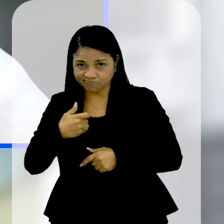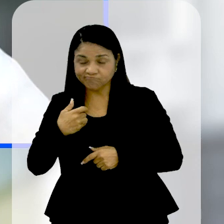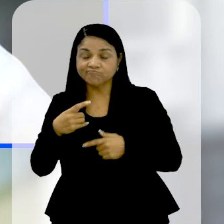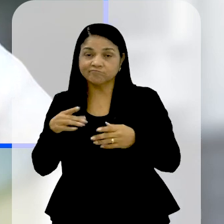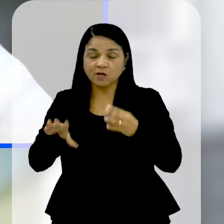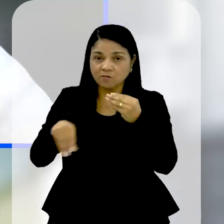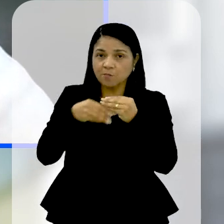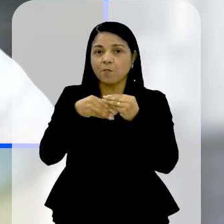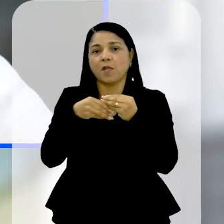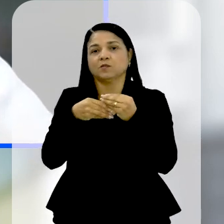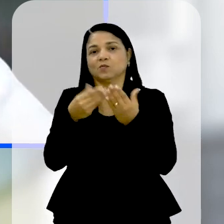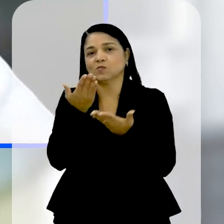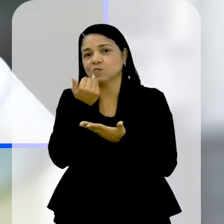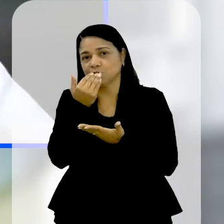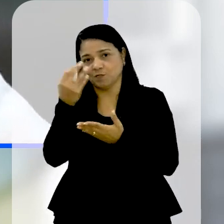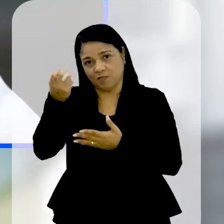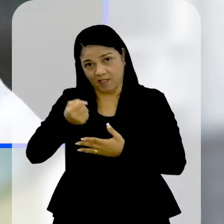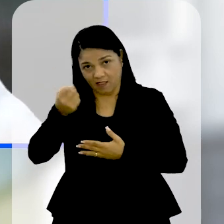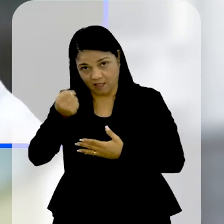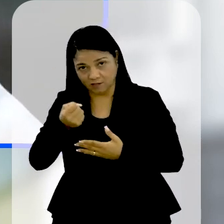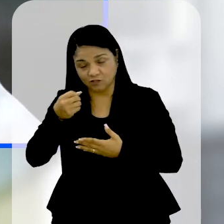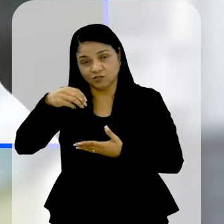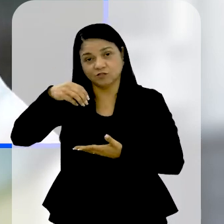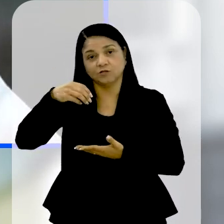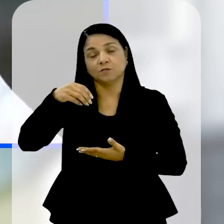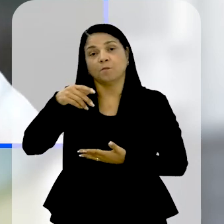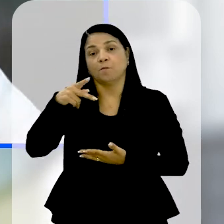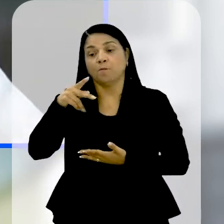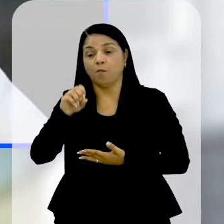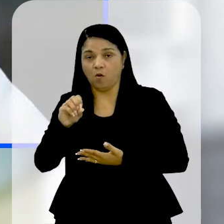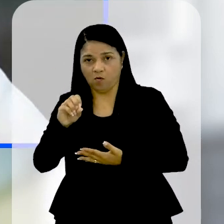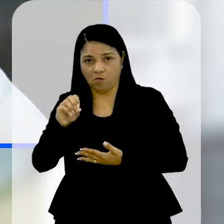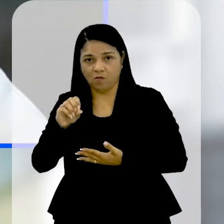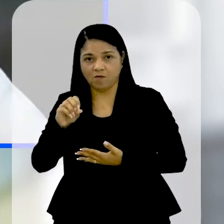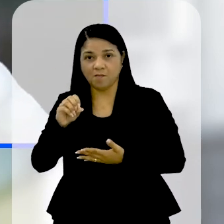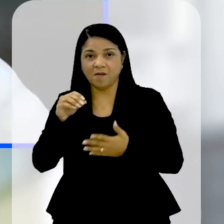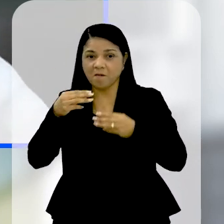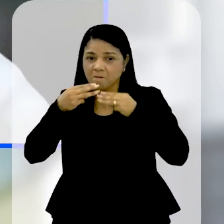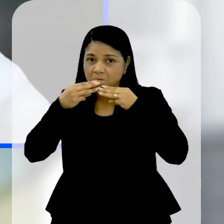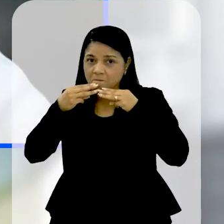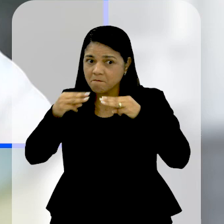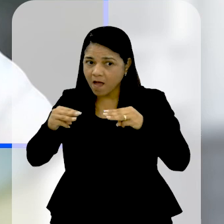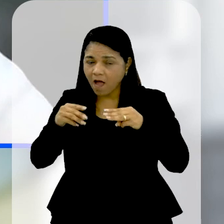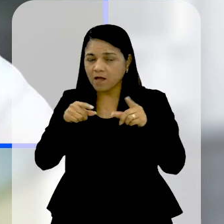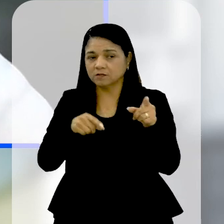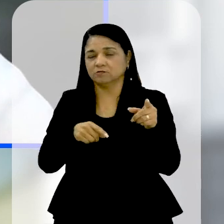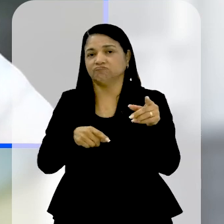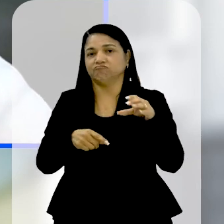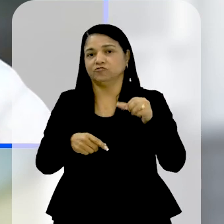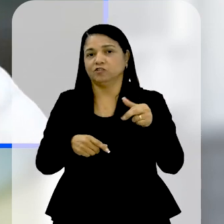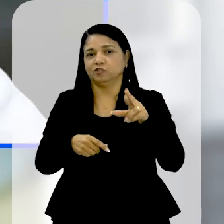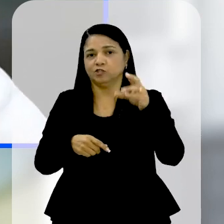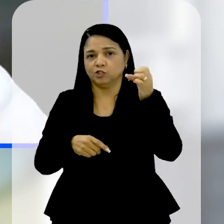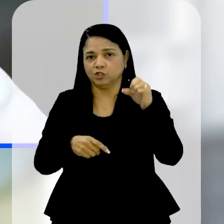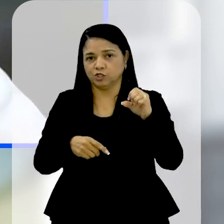entra em casos de suplementação, de complemento, né? Mas em relação ao marketing que o Cristiano falou, isso é muito